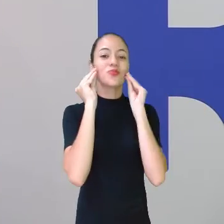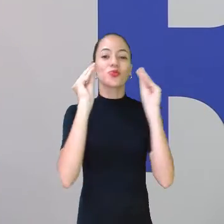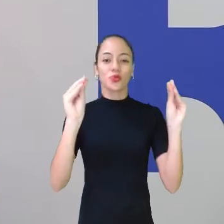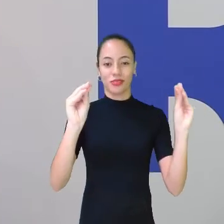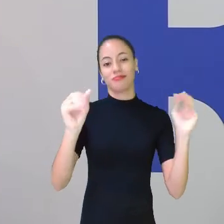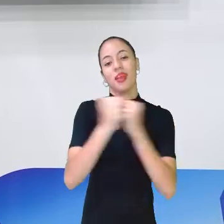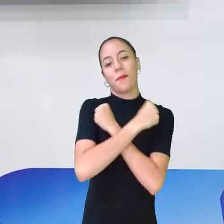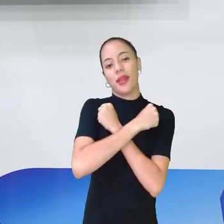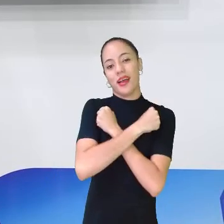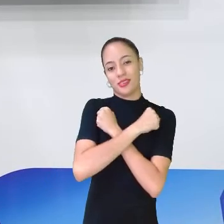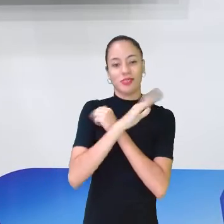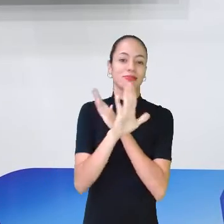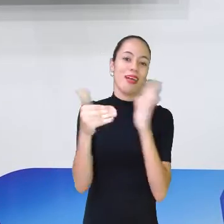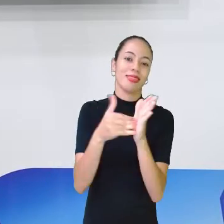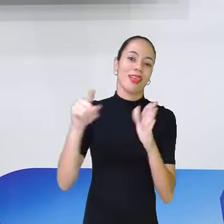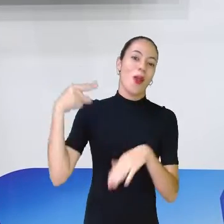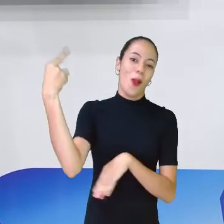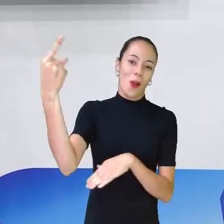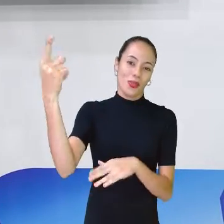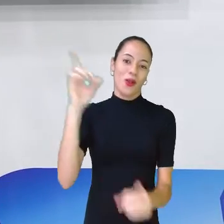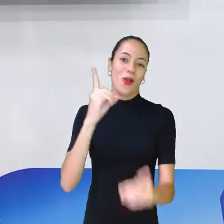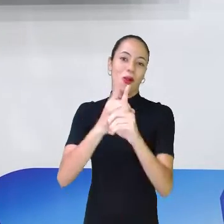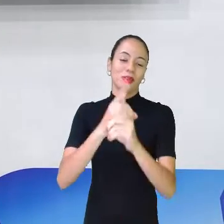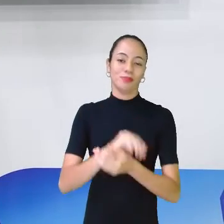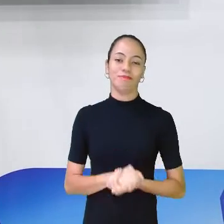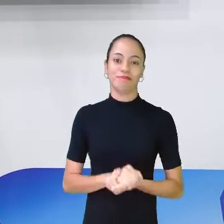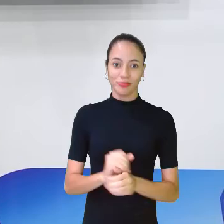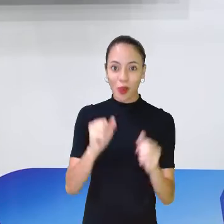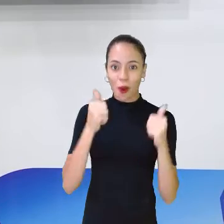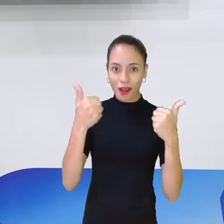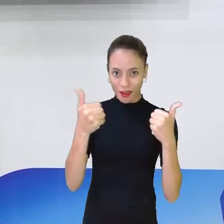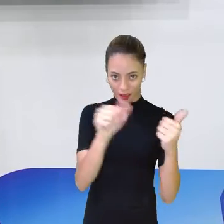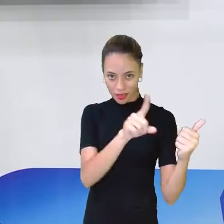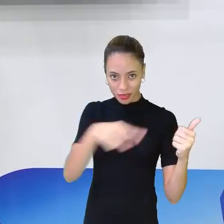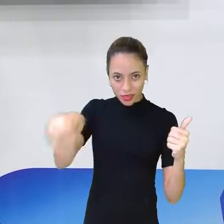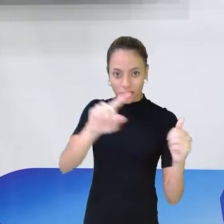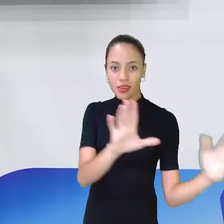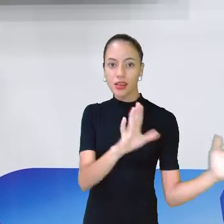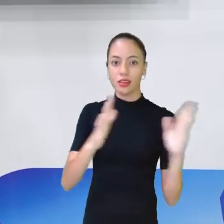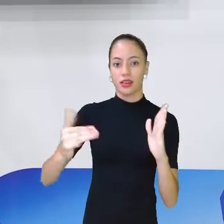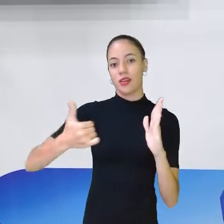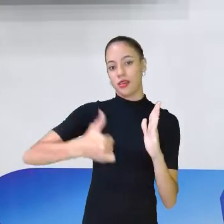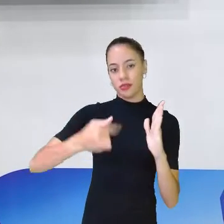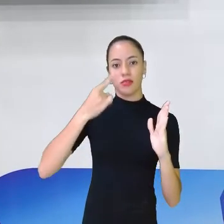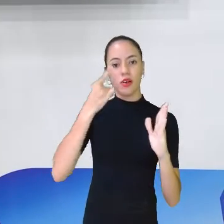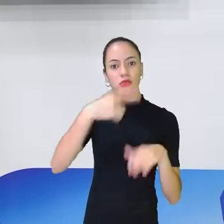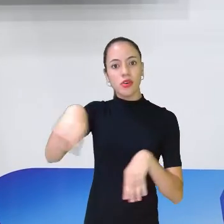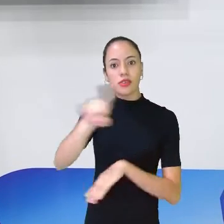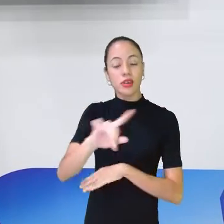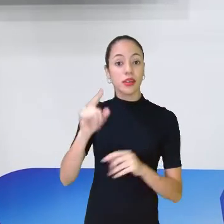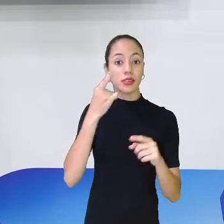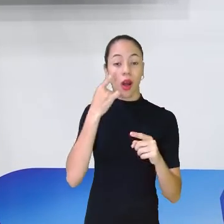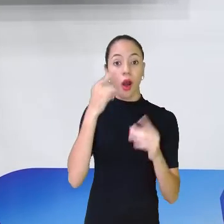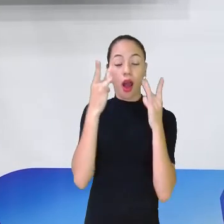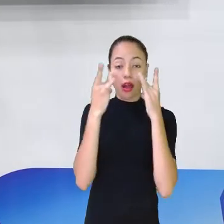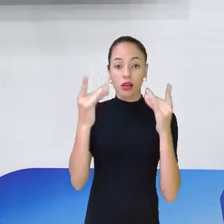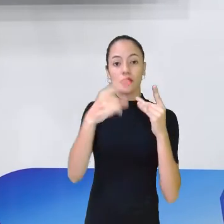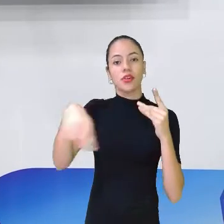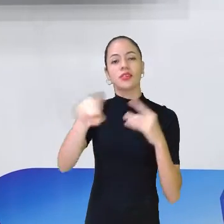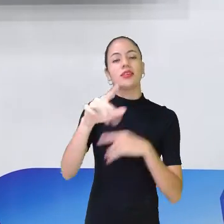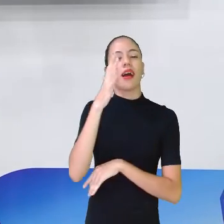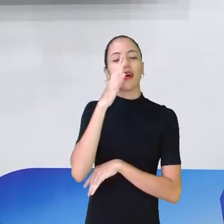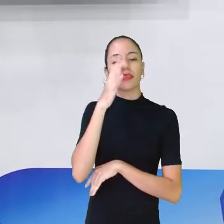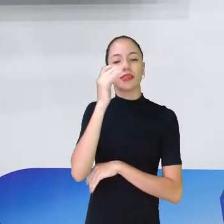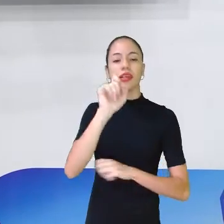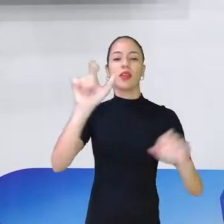quiser. Beleza, pessoal do módulo 1. Fica ligado aí que vem uma aula show. Você que está aí pela tela da TV Nova Nordeste, vê o